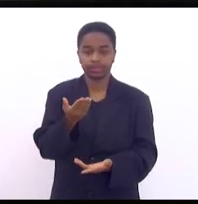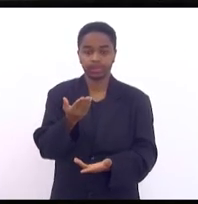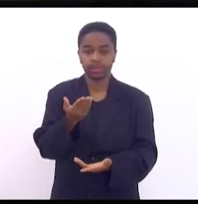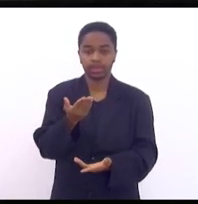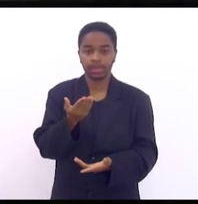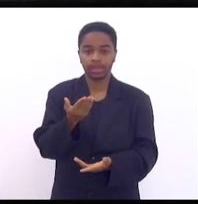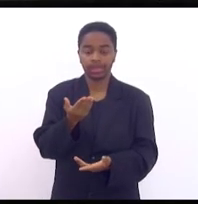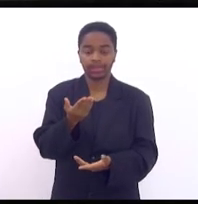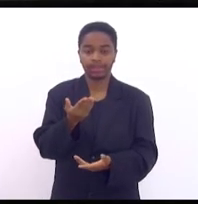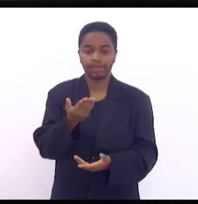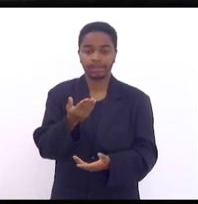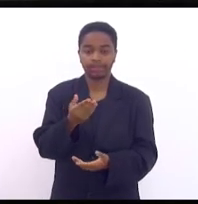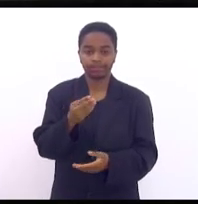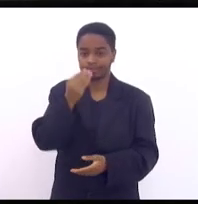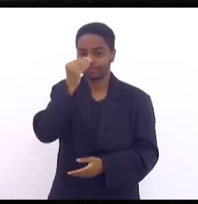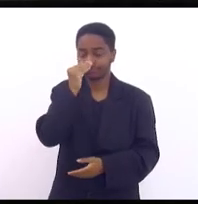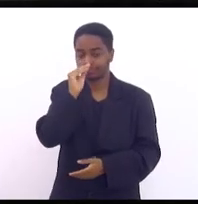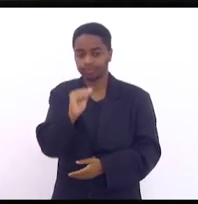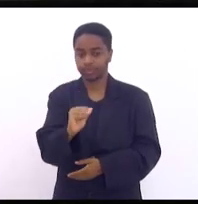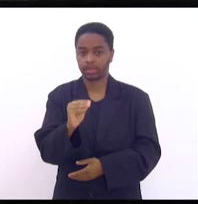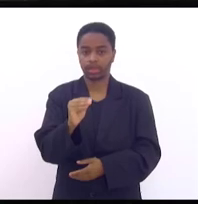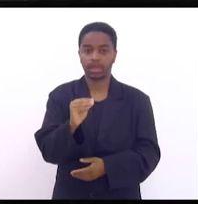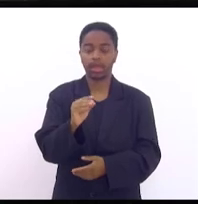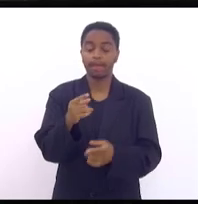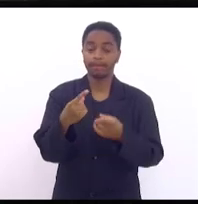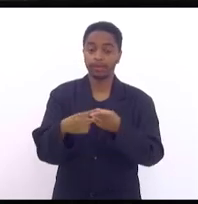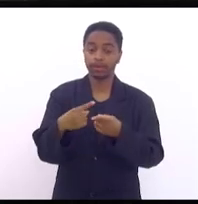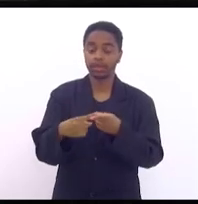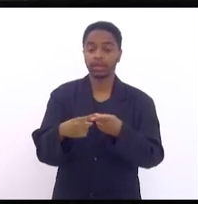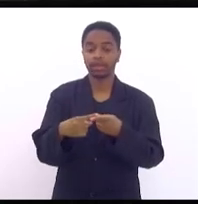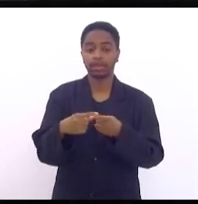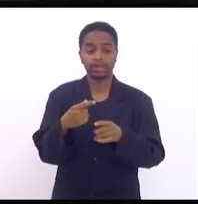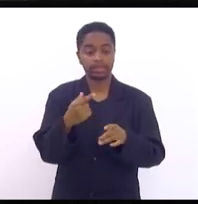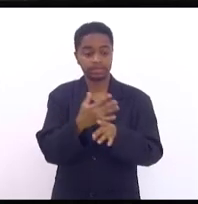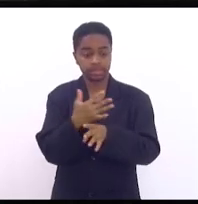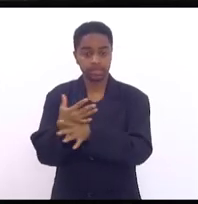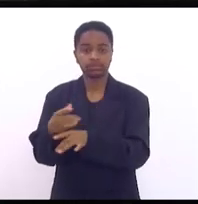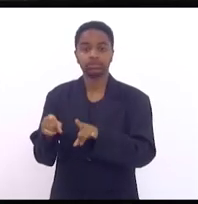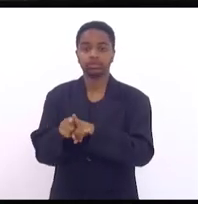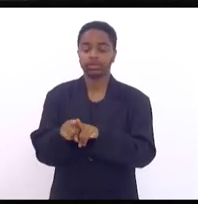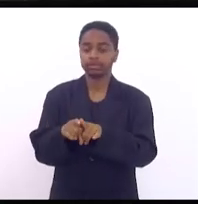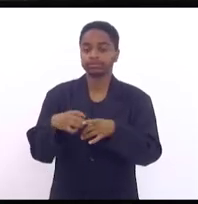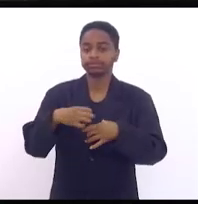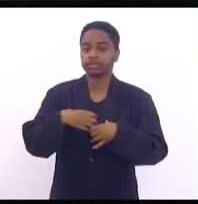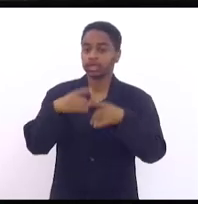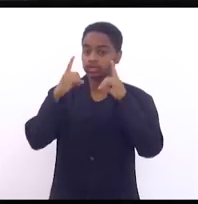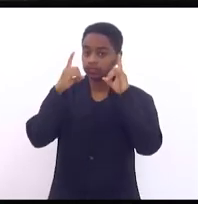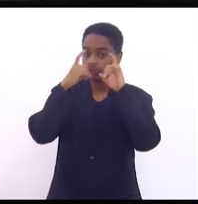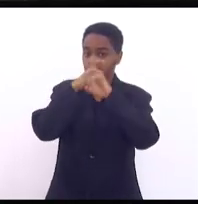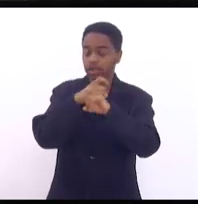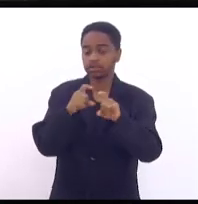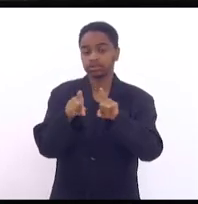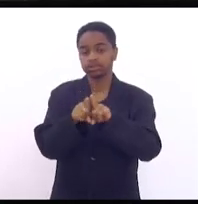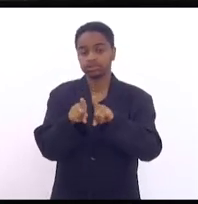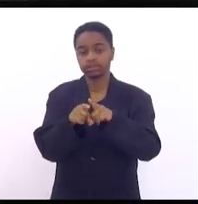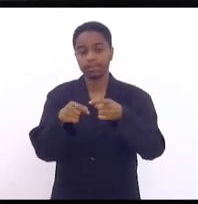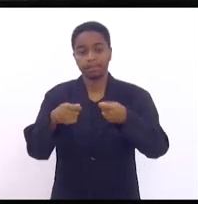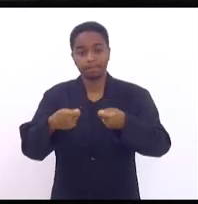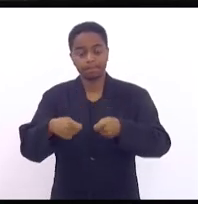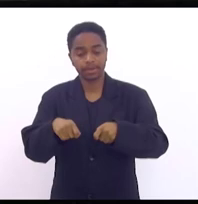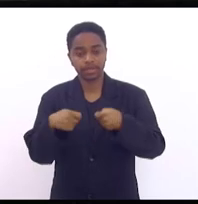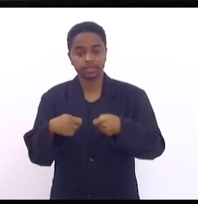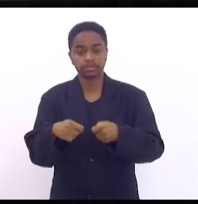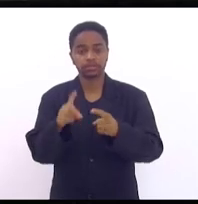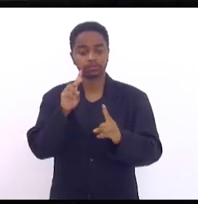a esse entendimento, porque os municípios também passam por dificuldades e precisam